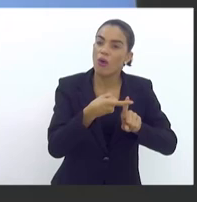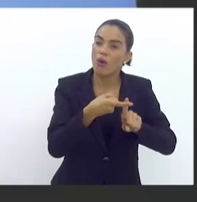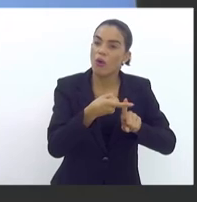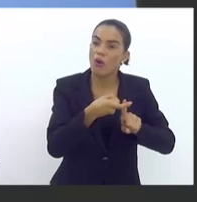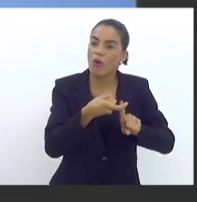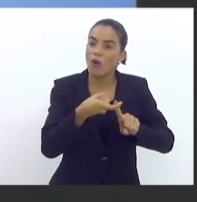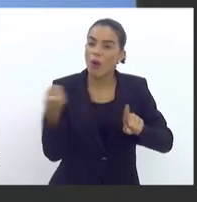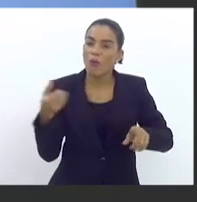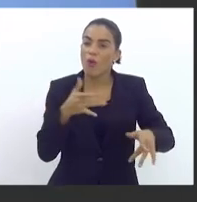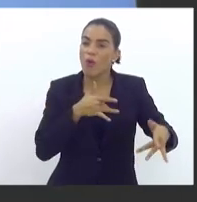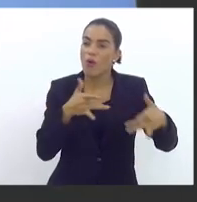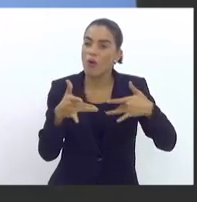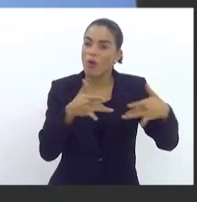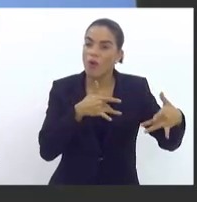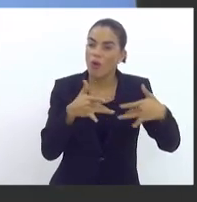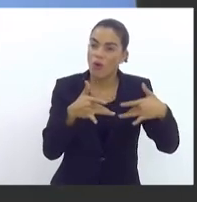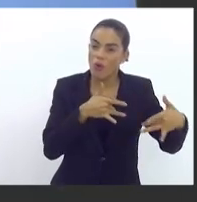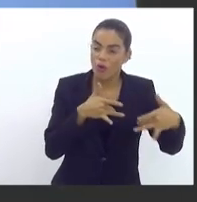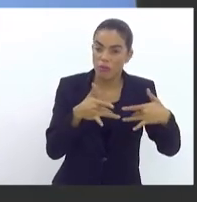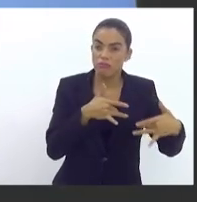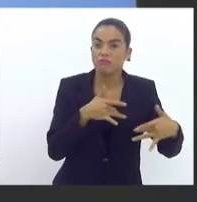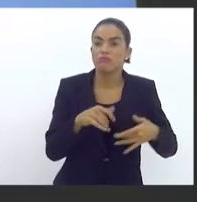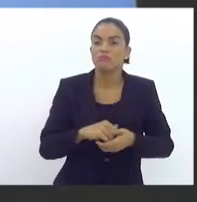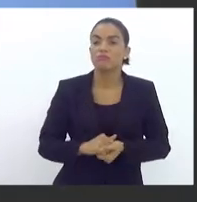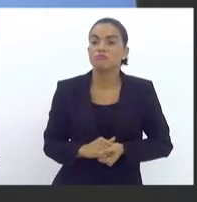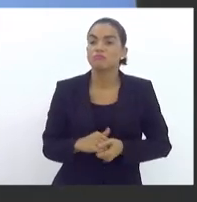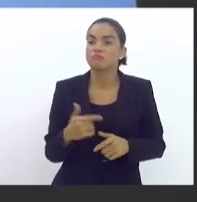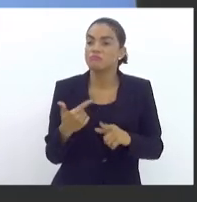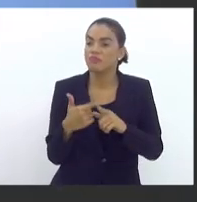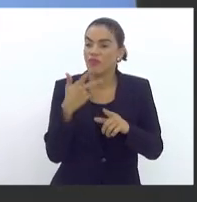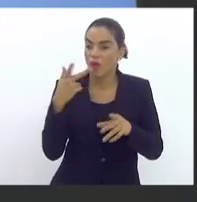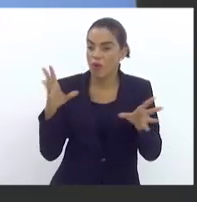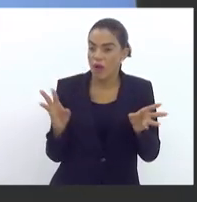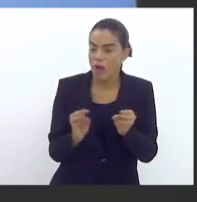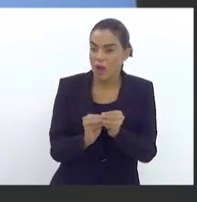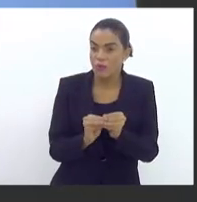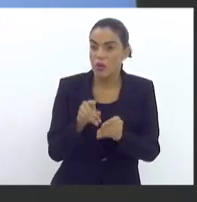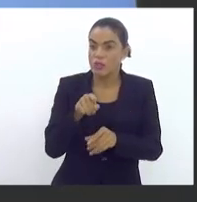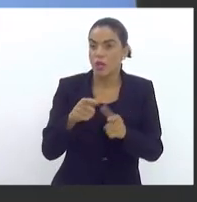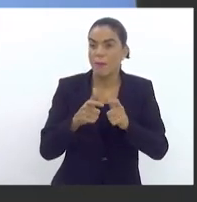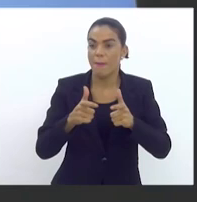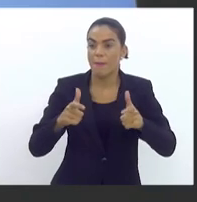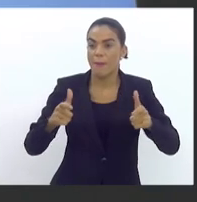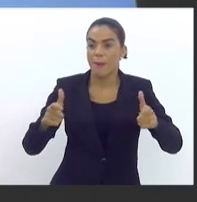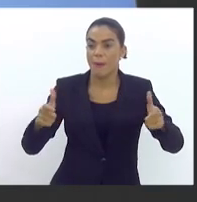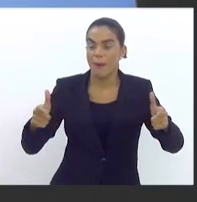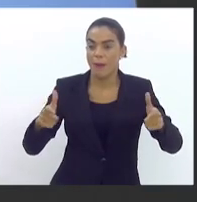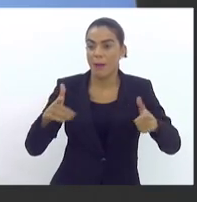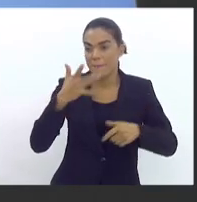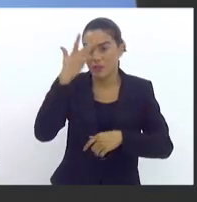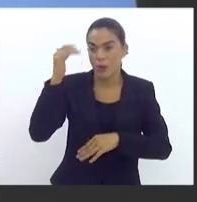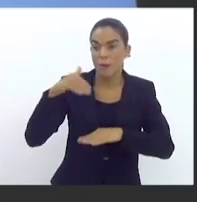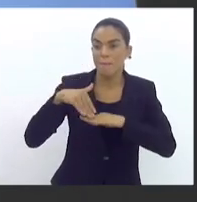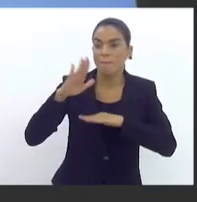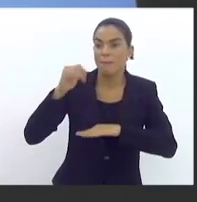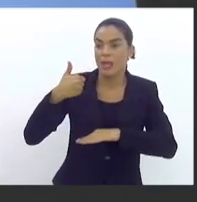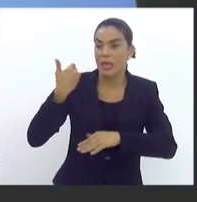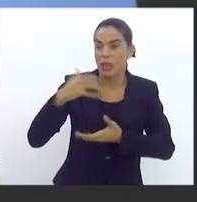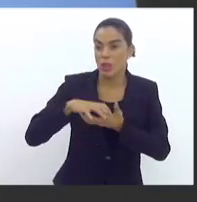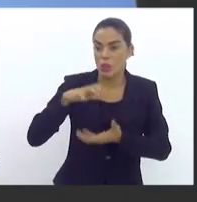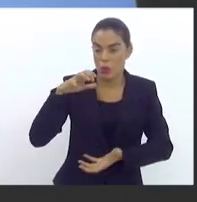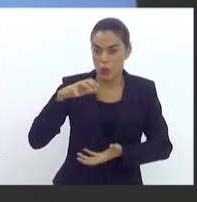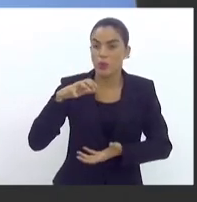Doutora Carla também falou rapidamente sobre isso né isso isso tem aumentado muito com as pessoas mais idosas né existe